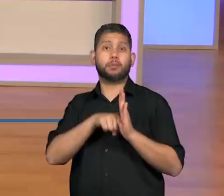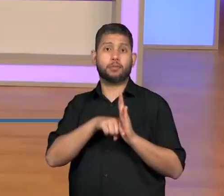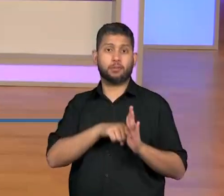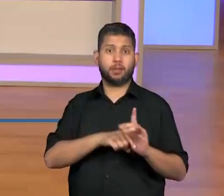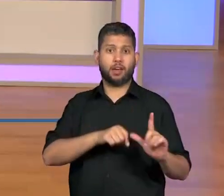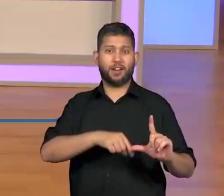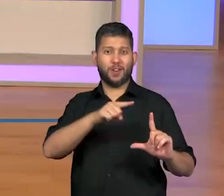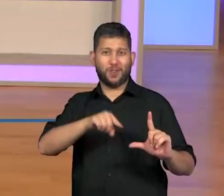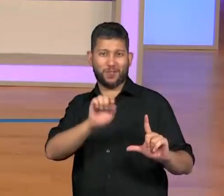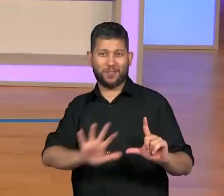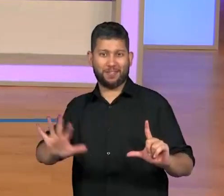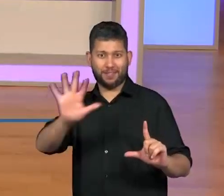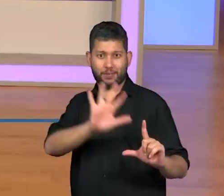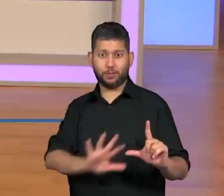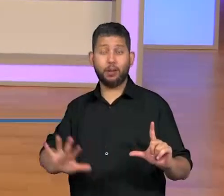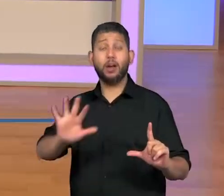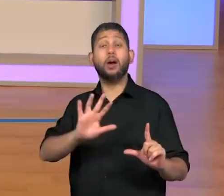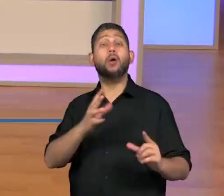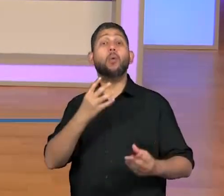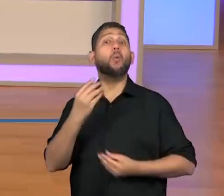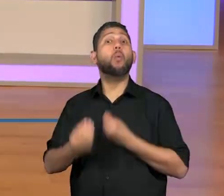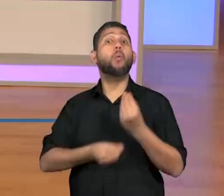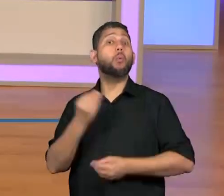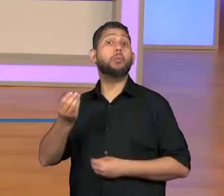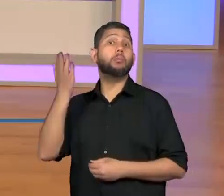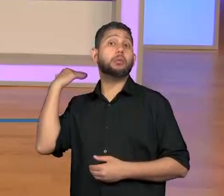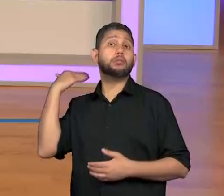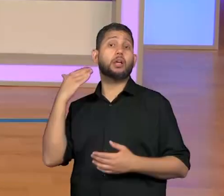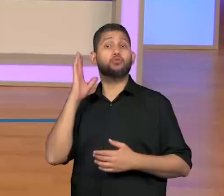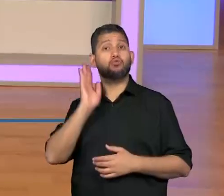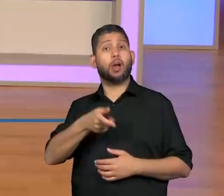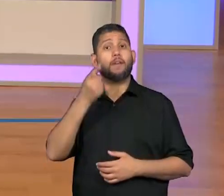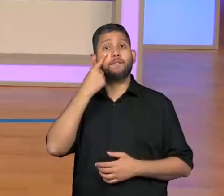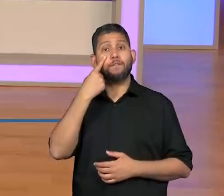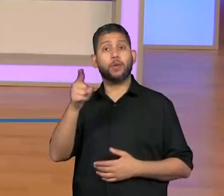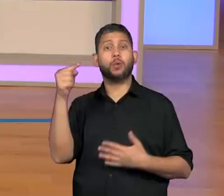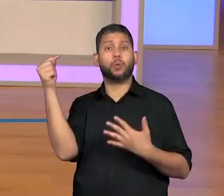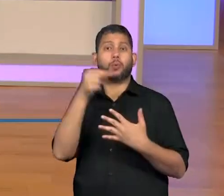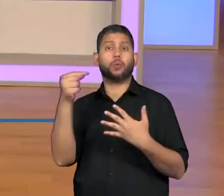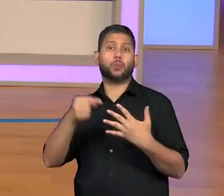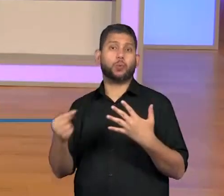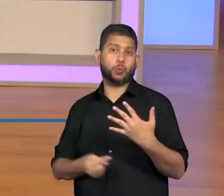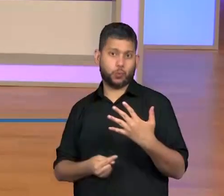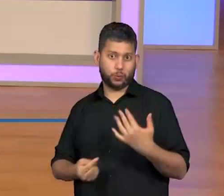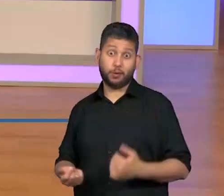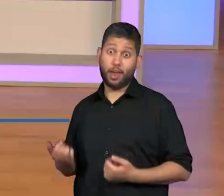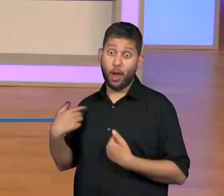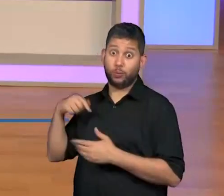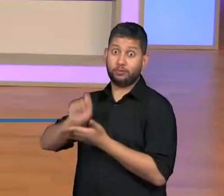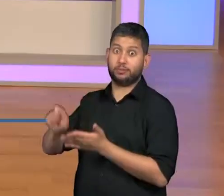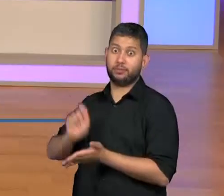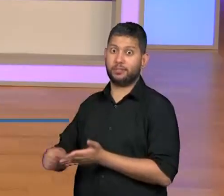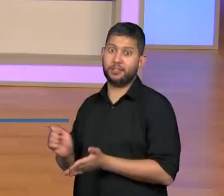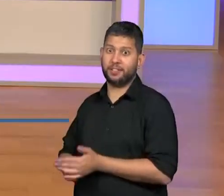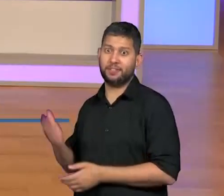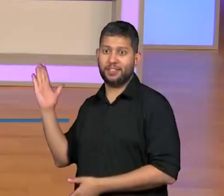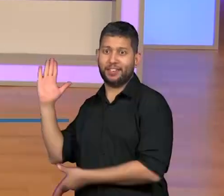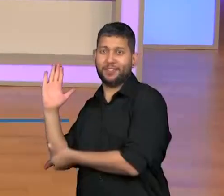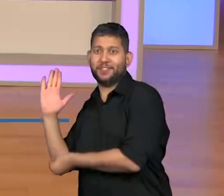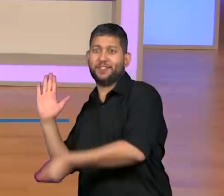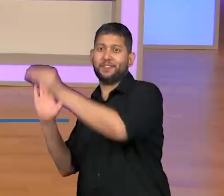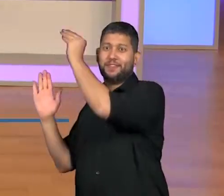as características que nós já vimos em aulas anteriores, que eu resgatei no nosso flipchart. Então, nós vamos fazer